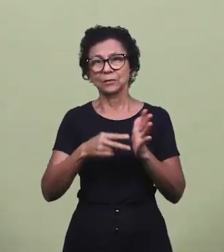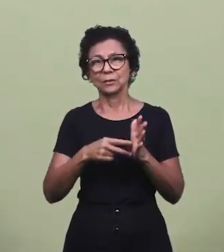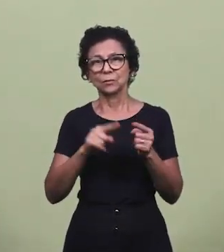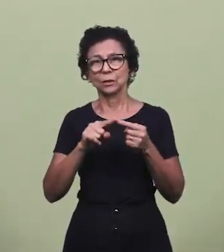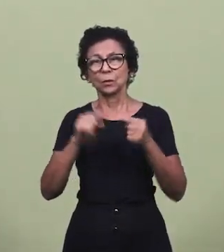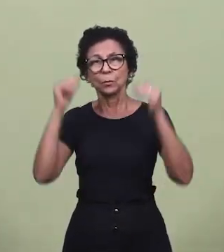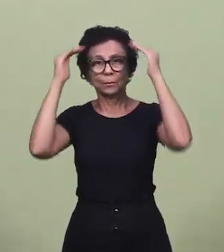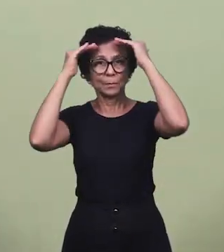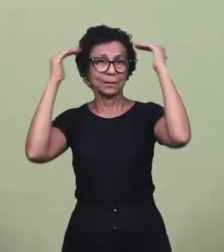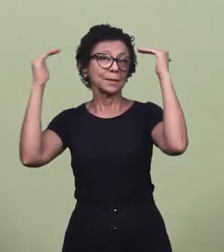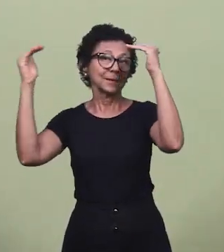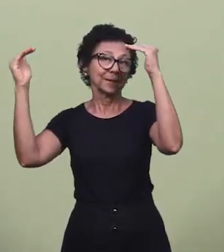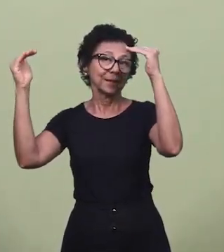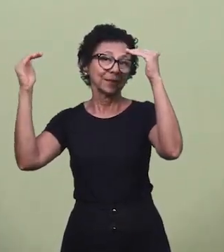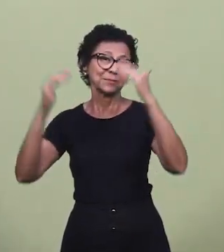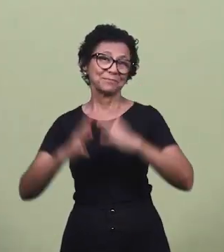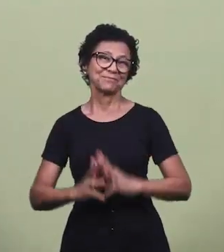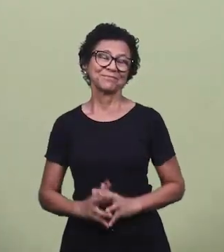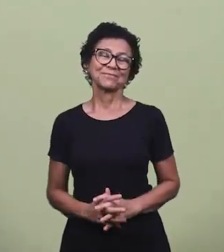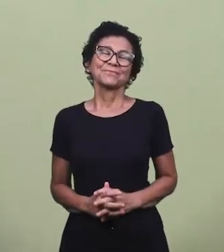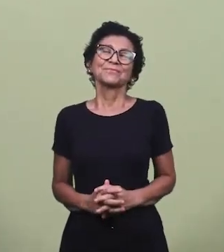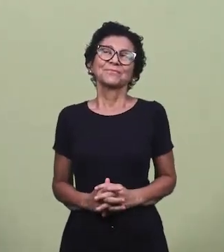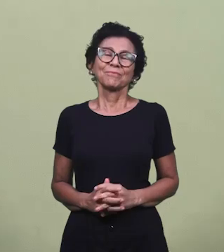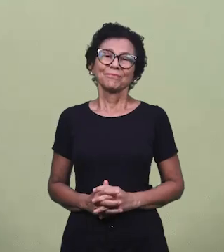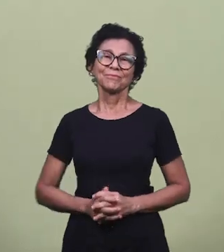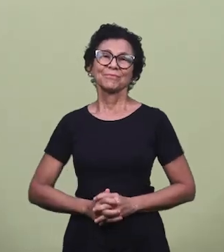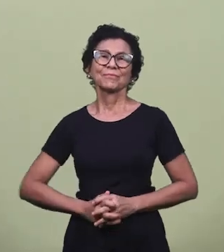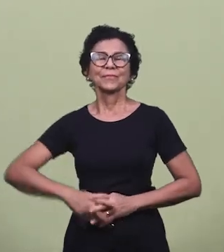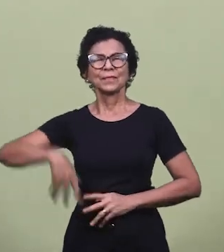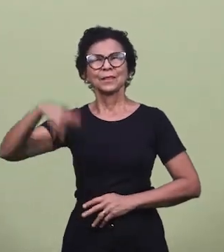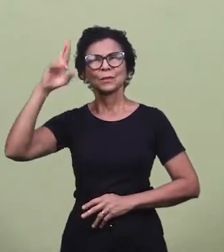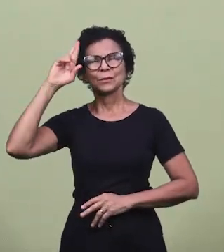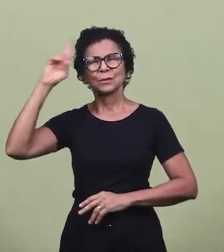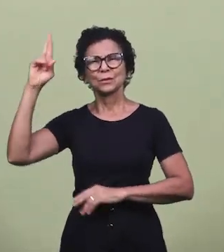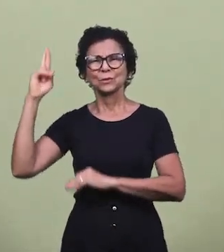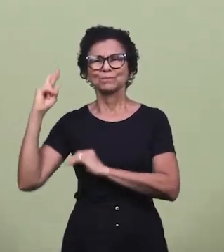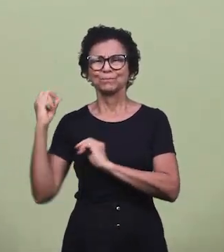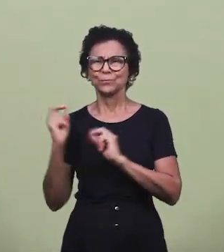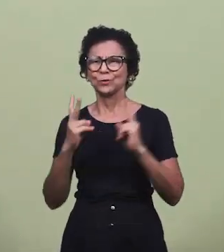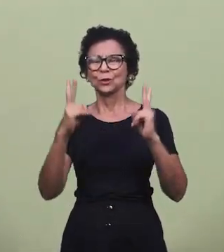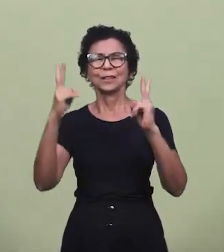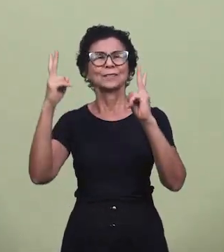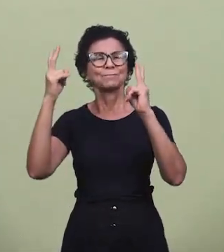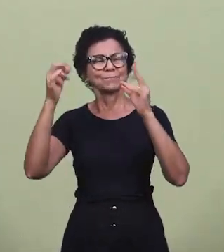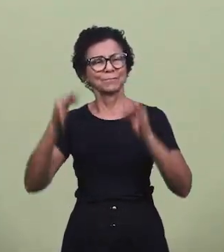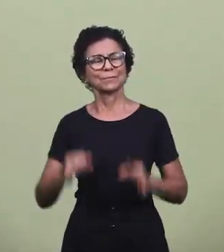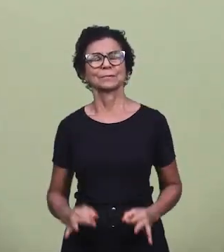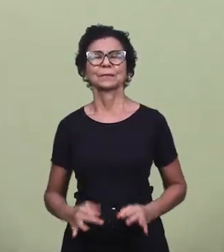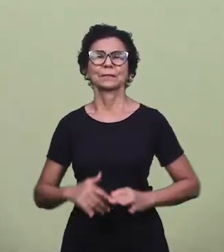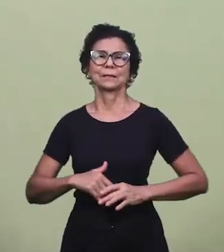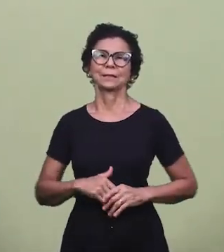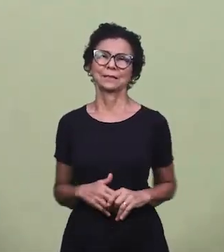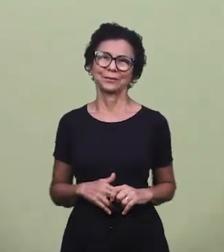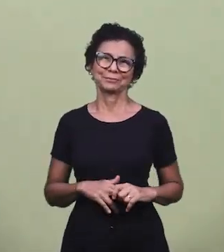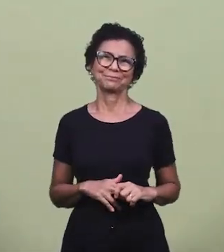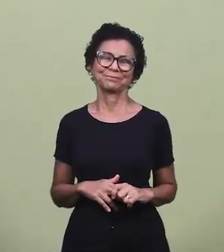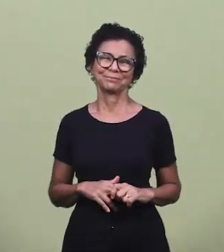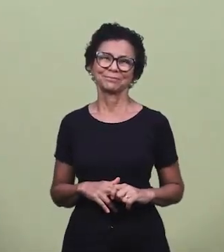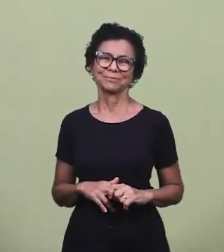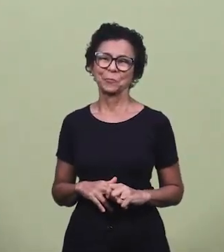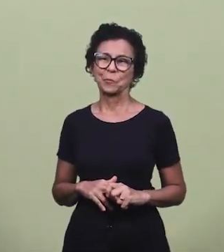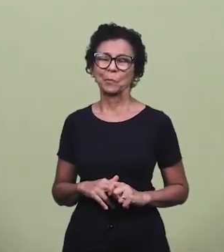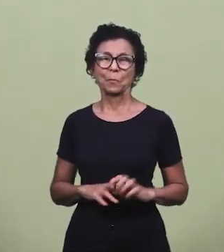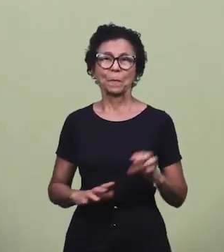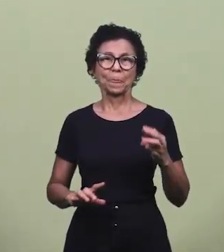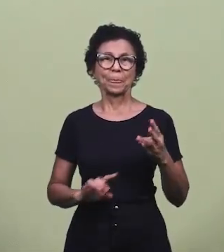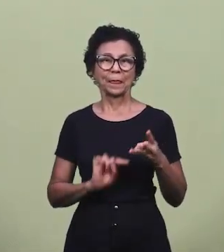obedecemos, aí o Senhor nos concede uma grande vitória. E a vitória do Senhor está nessas